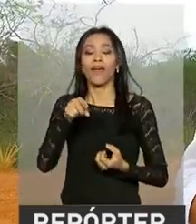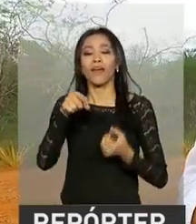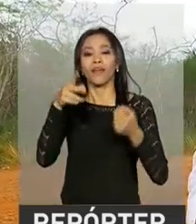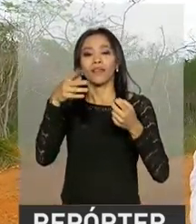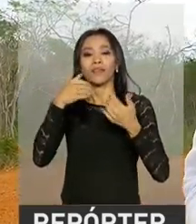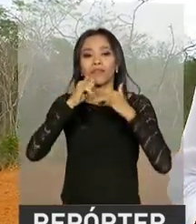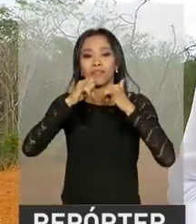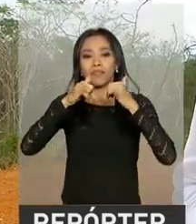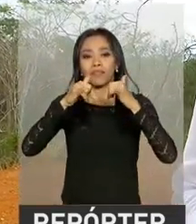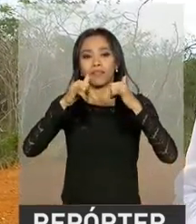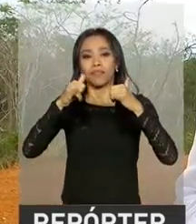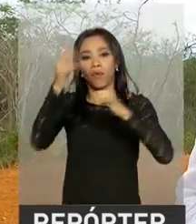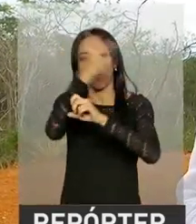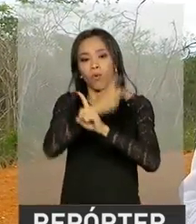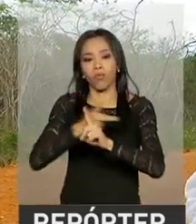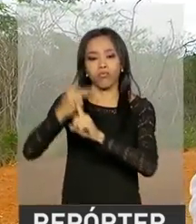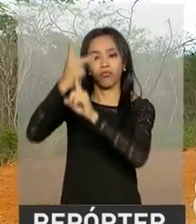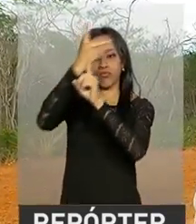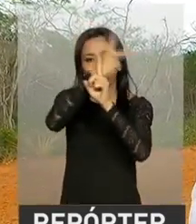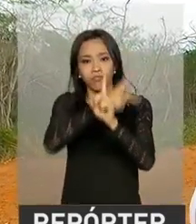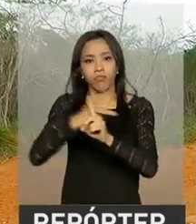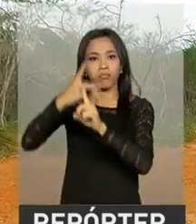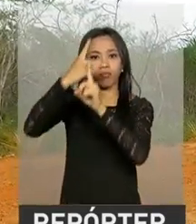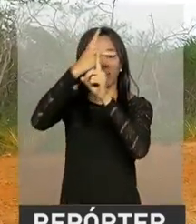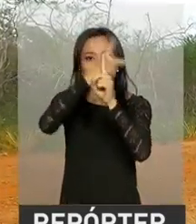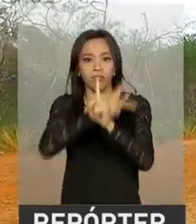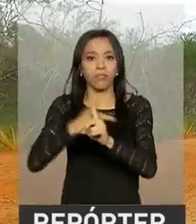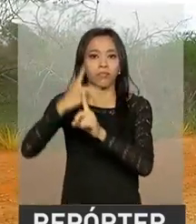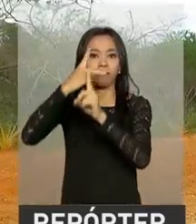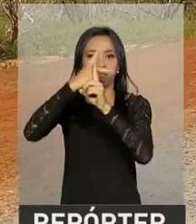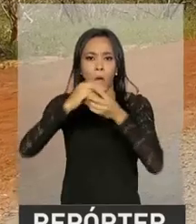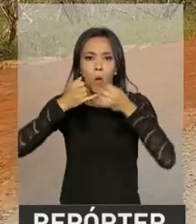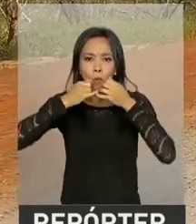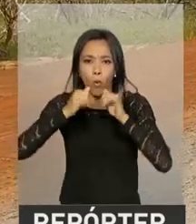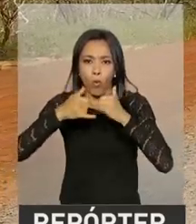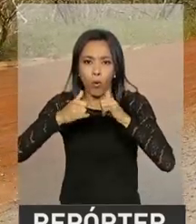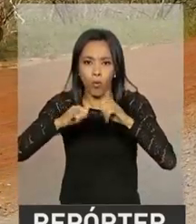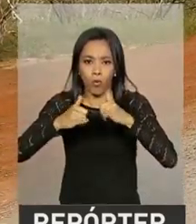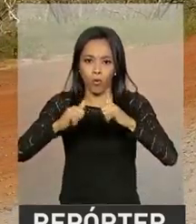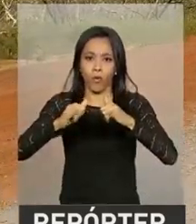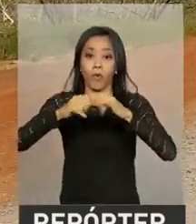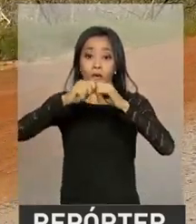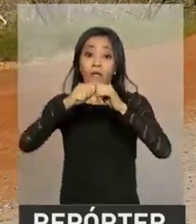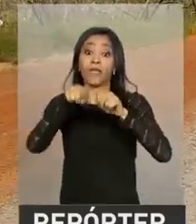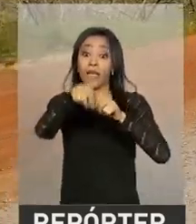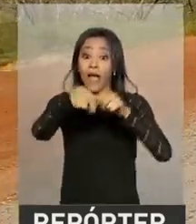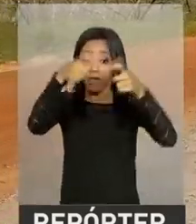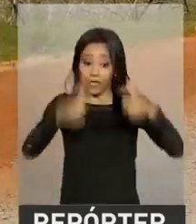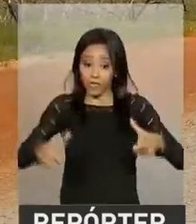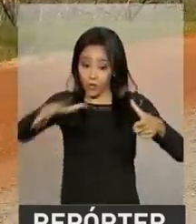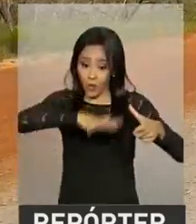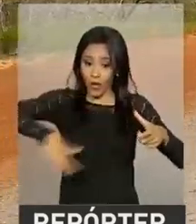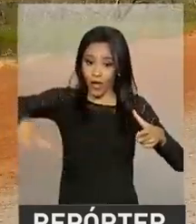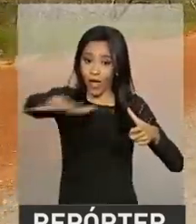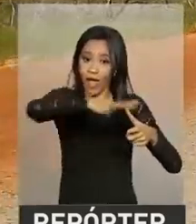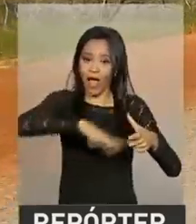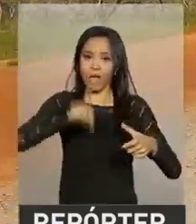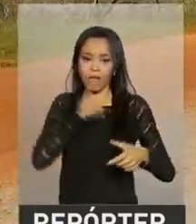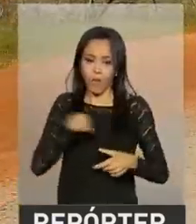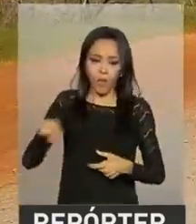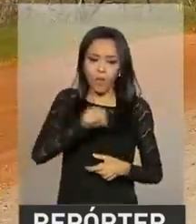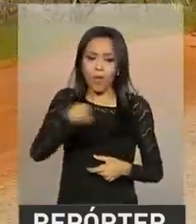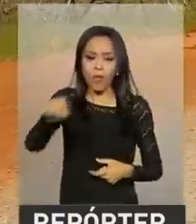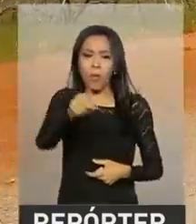energia mecânica é transformada por um gerador em energia elétrica aqui no Parque Eólico Renascença 5 as 15